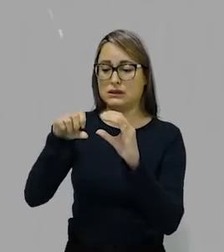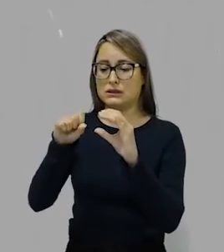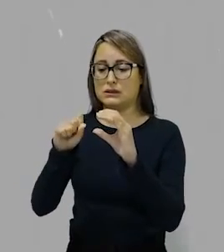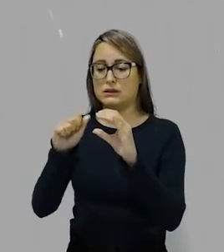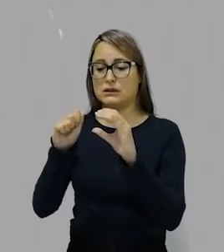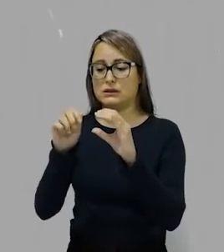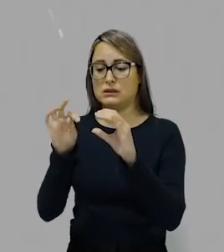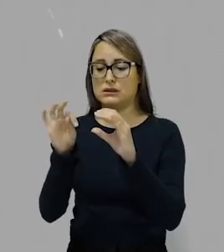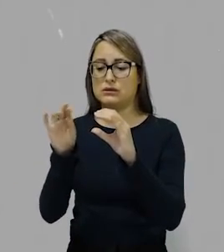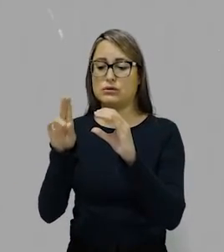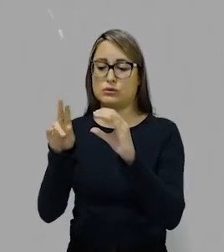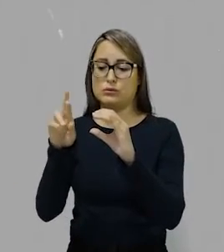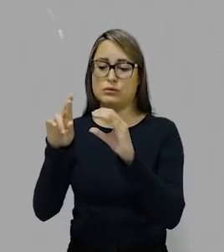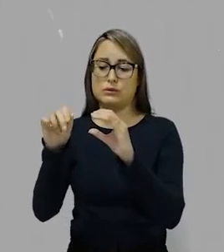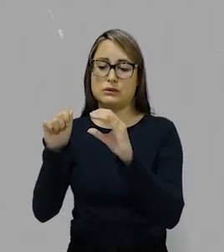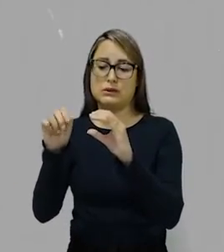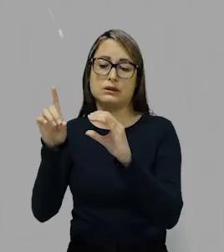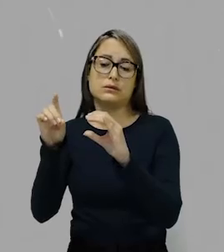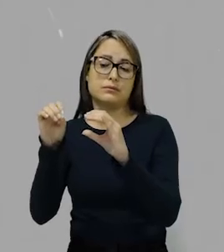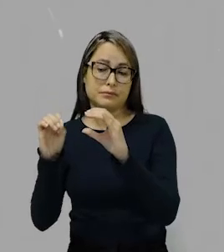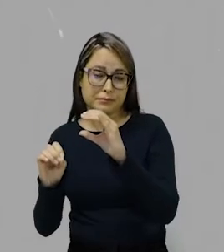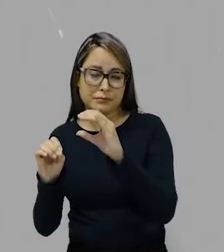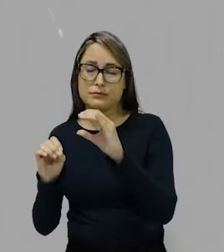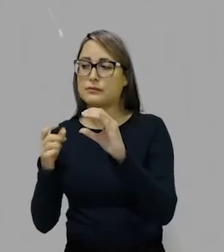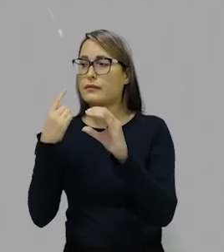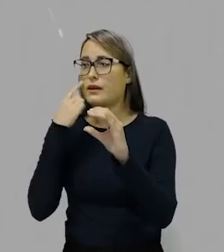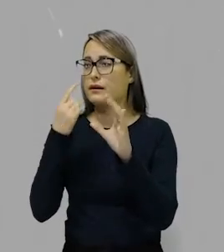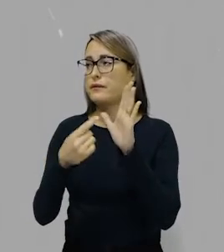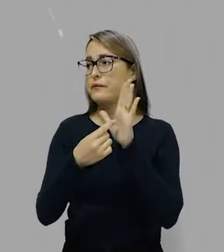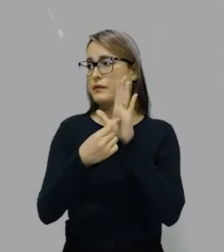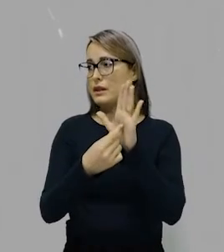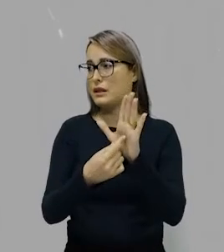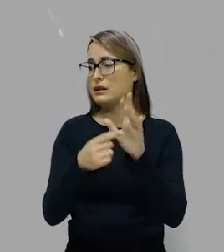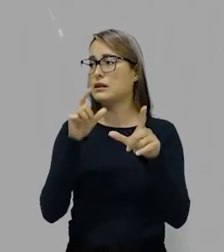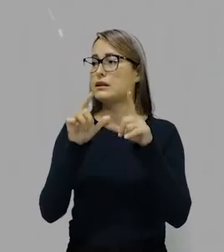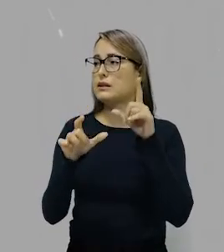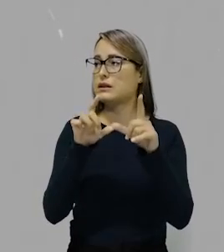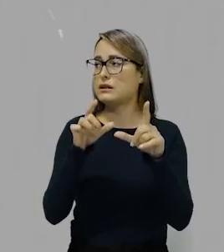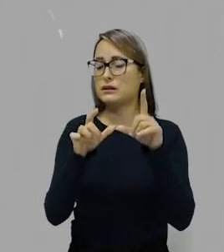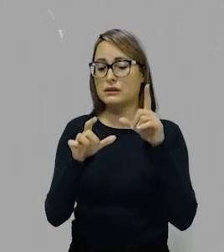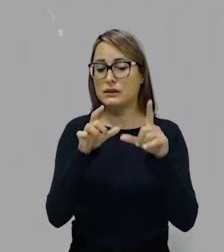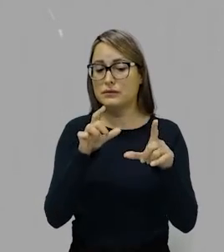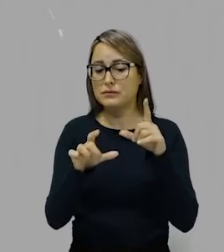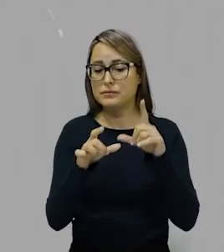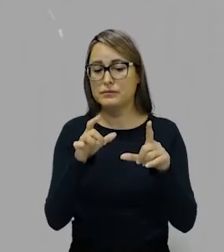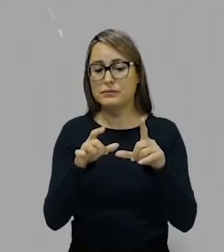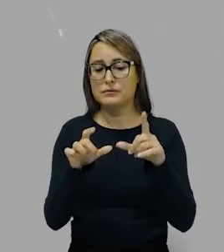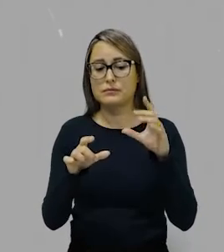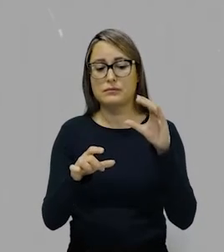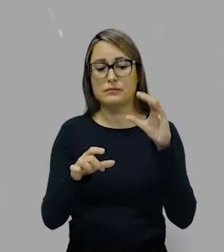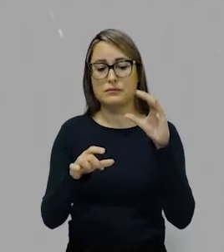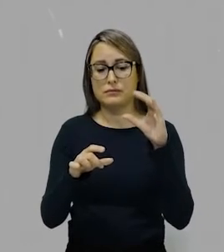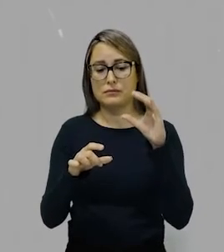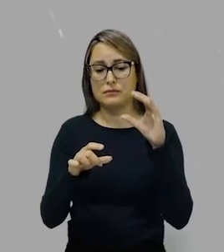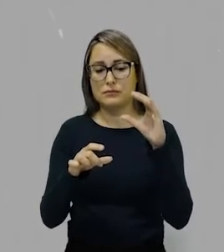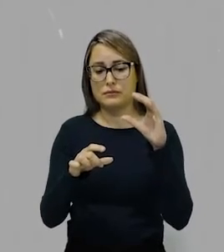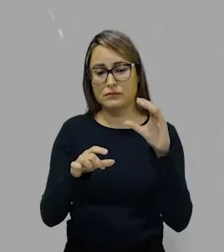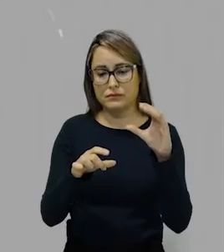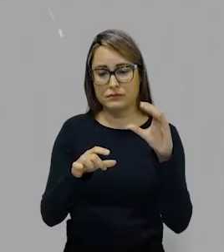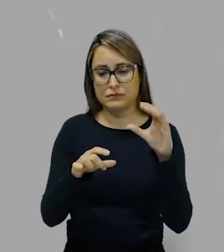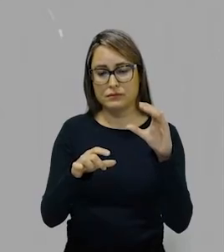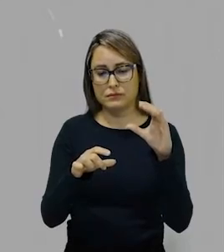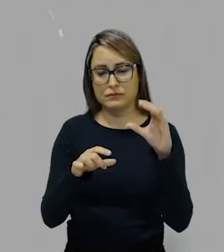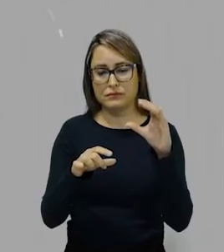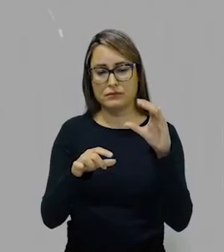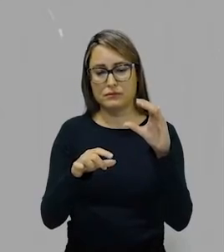nós vamos ter essa representação, turma, aqui, ó, na letra C. Na letra C, nós temos